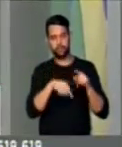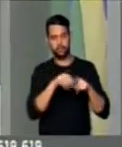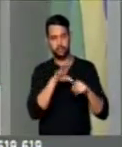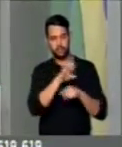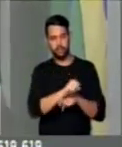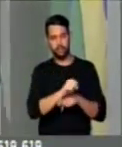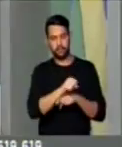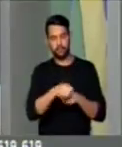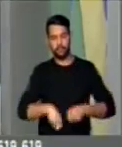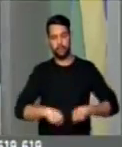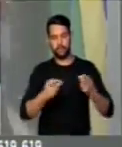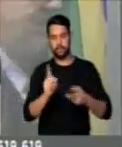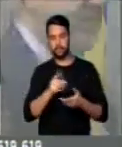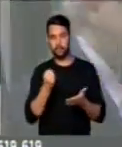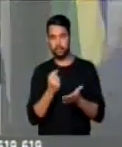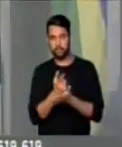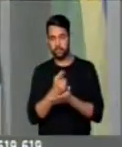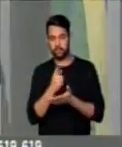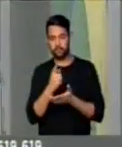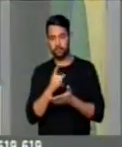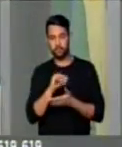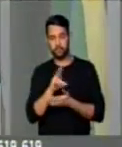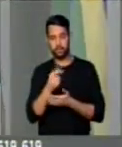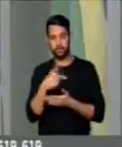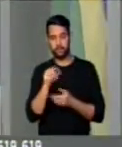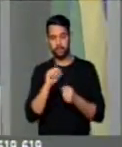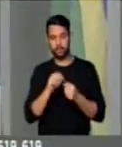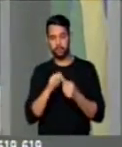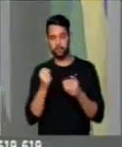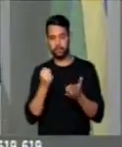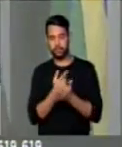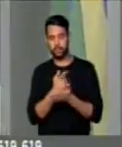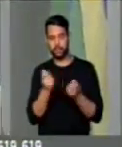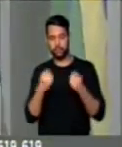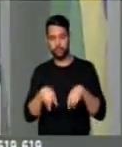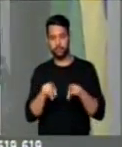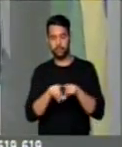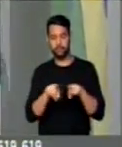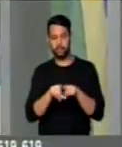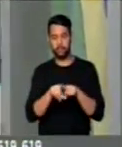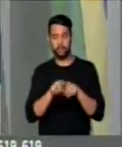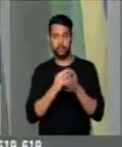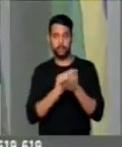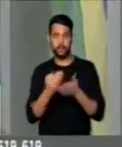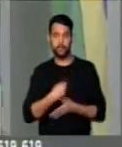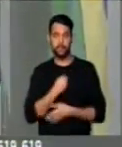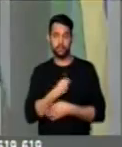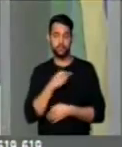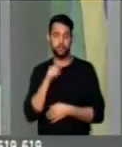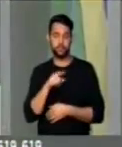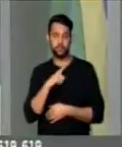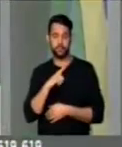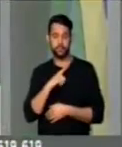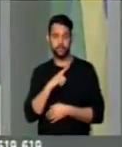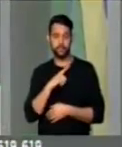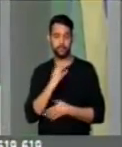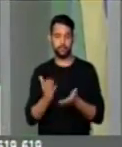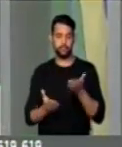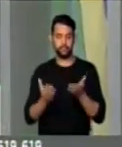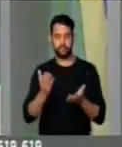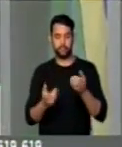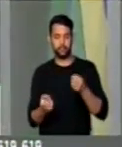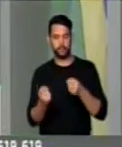foi financiado e não foi pago, um crediário que não foi quitado, ela pode também, a partir daí, se reequilibrar